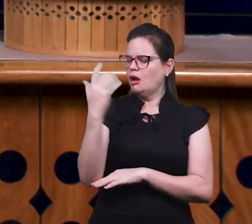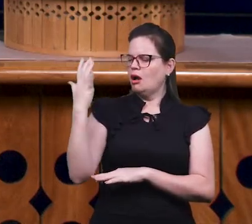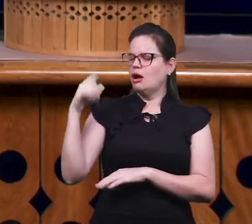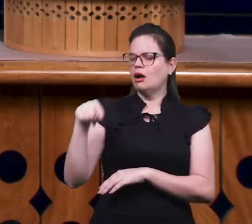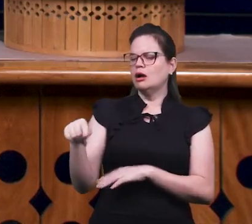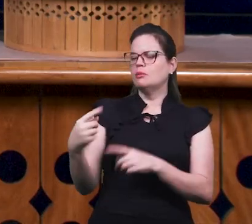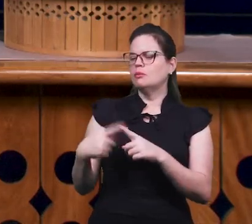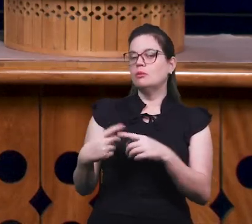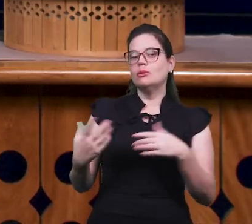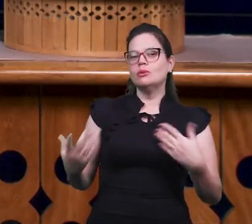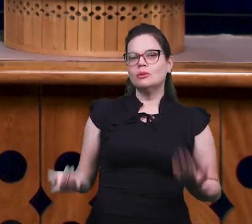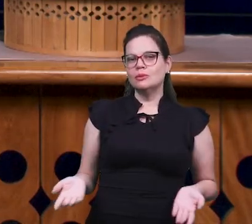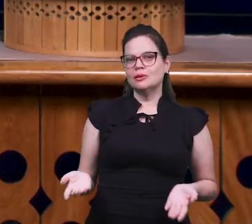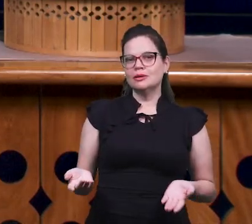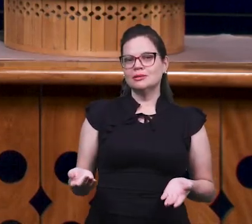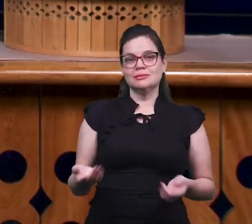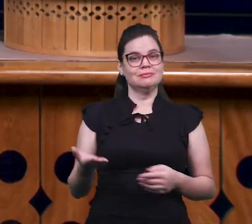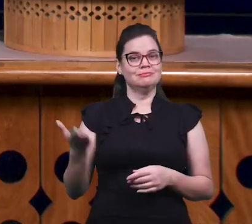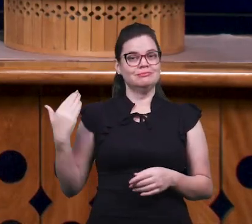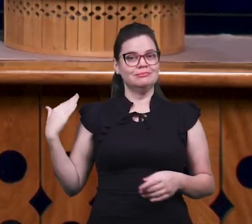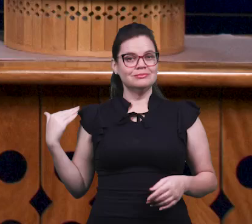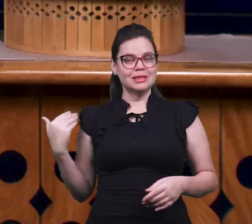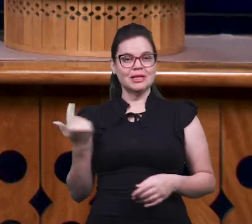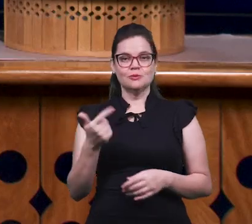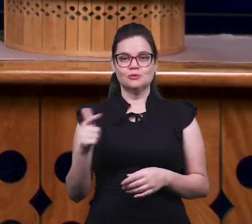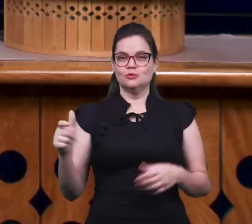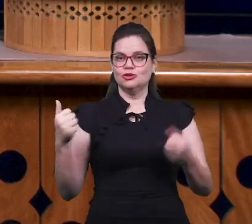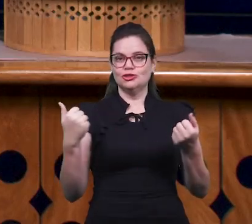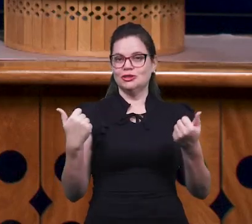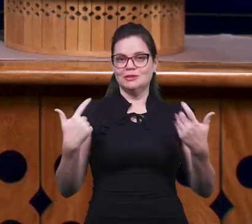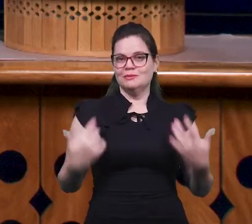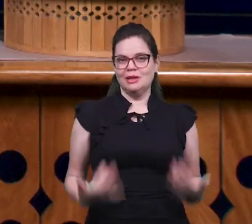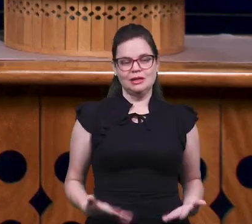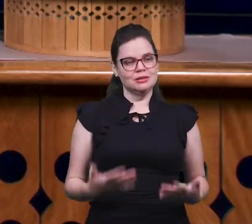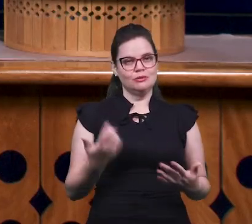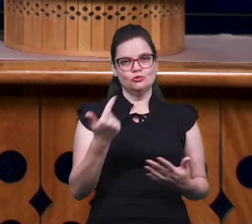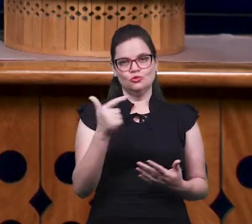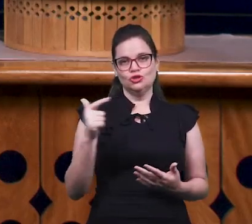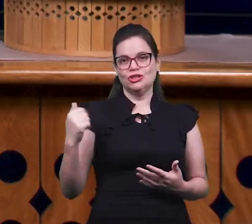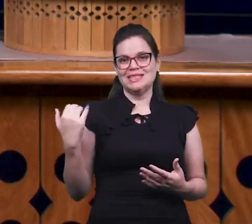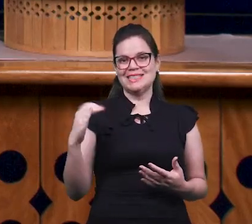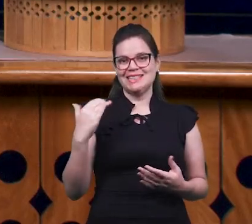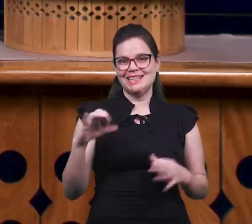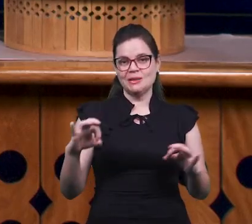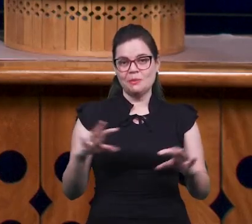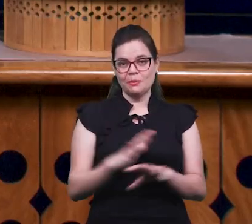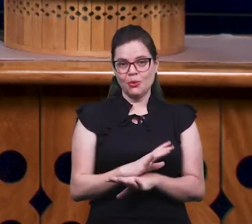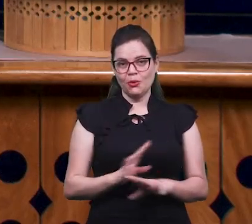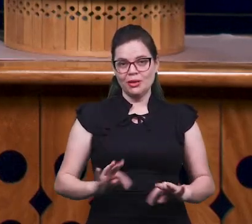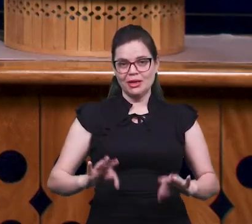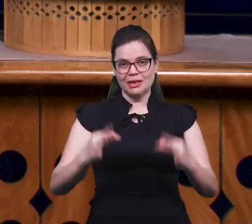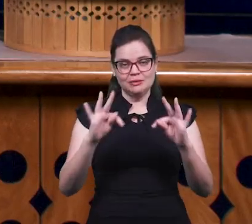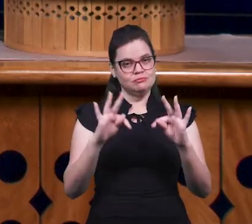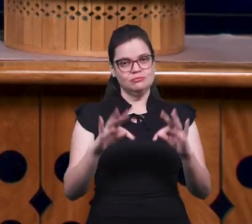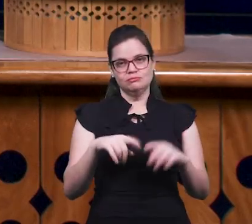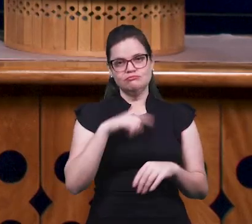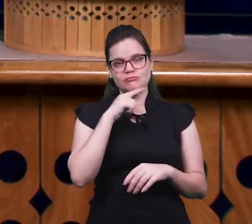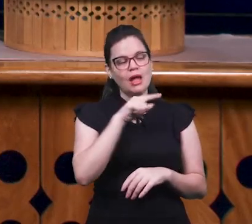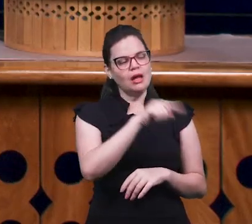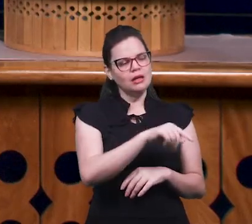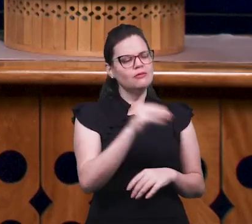não tinha explicação. Então a filosofia tentava explicar isso. Agora, existe coisa na vida que temos que